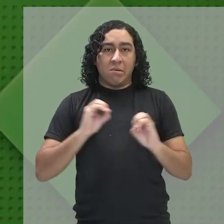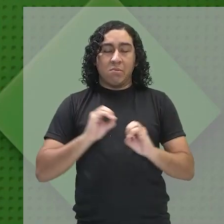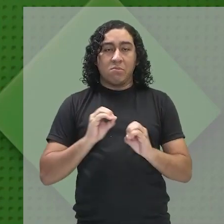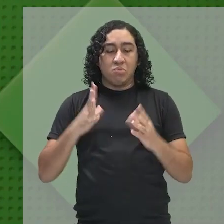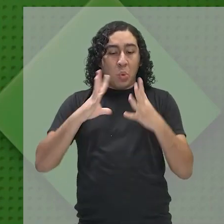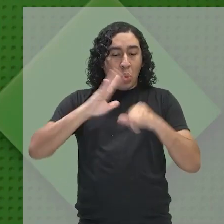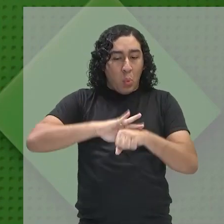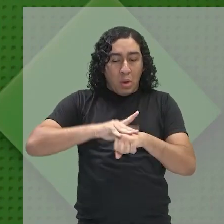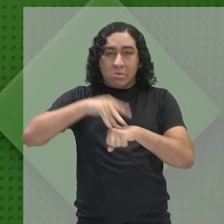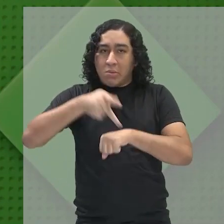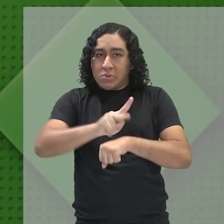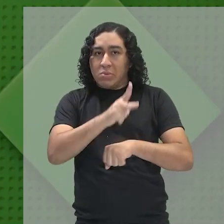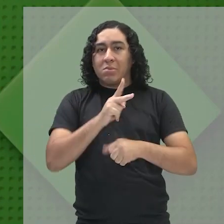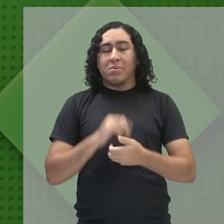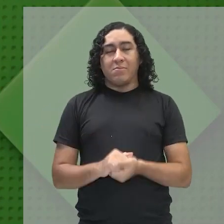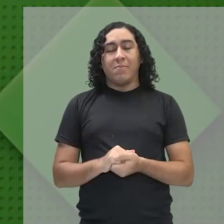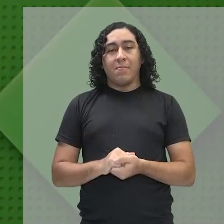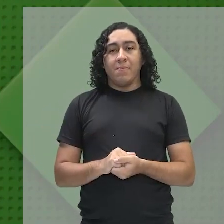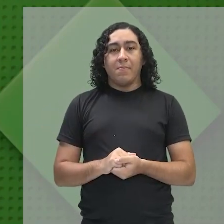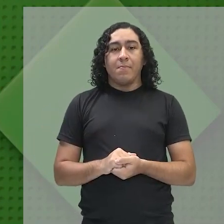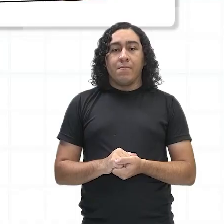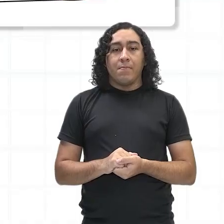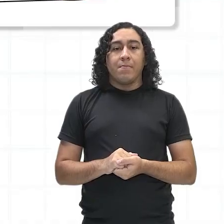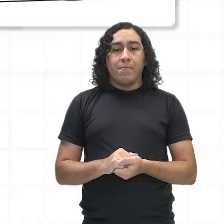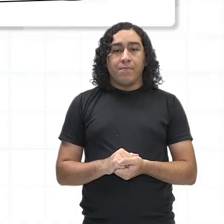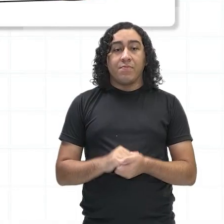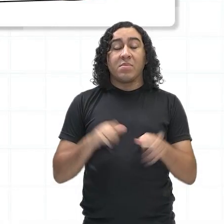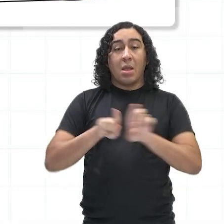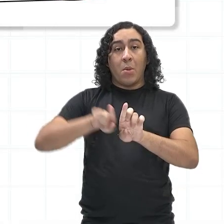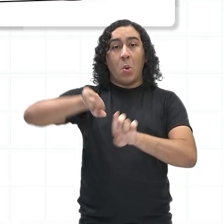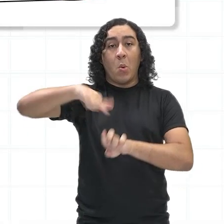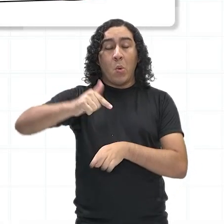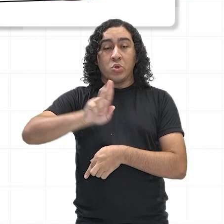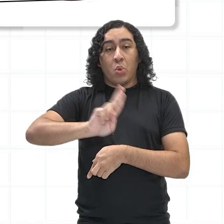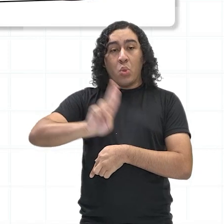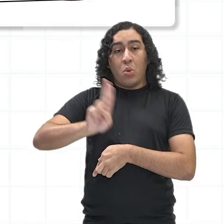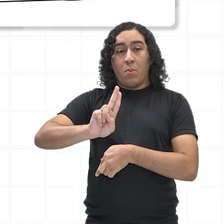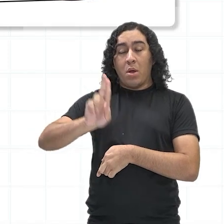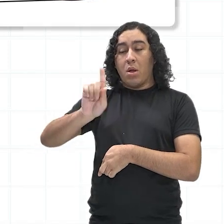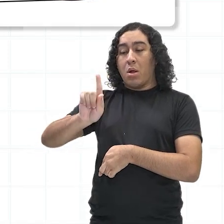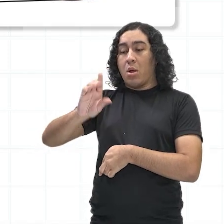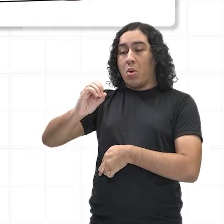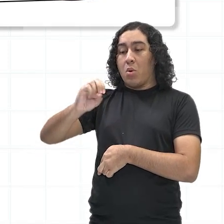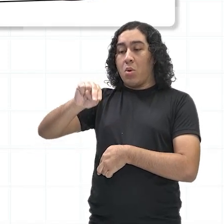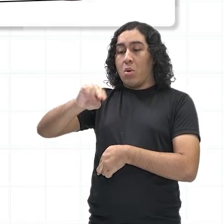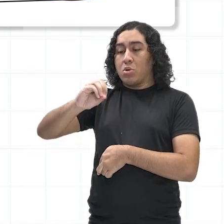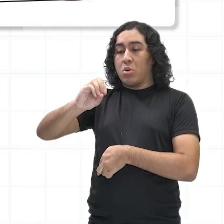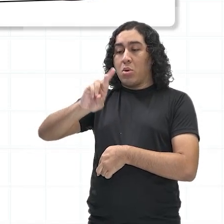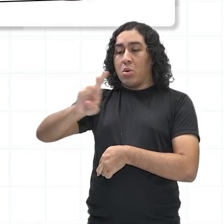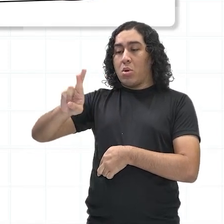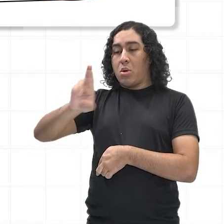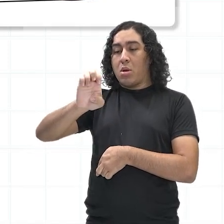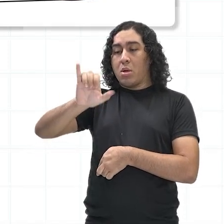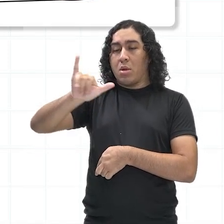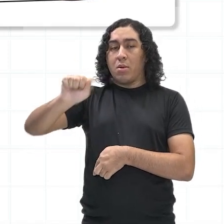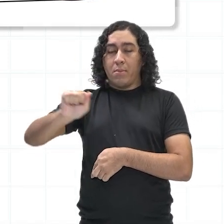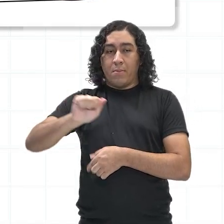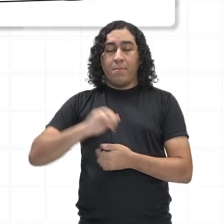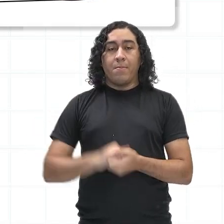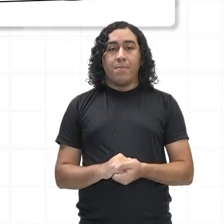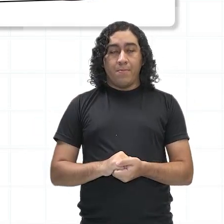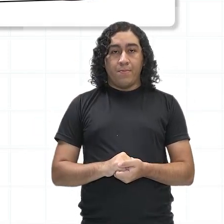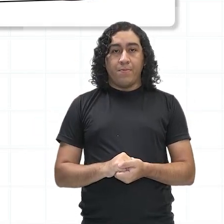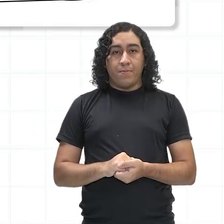Uma outra IST que nós vamos observar é a gonorreia. Agora você observa aí nas imagens. Segundo a